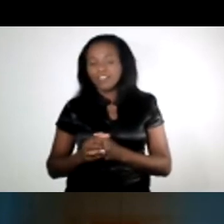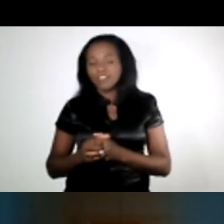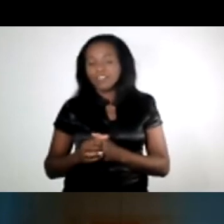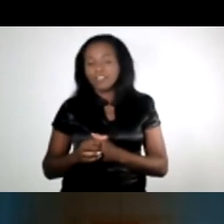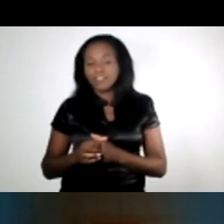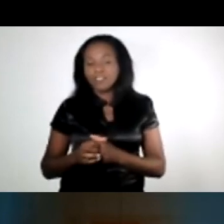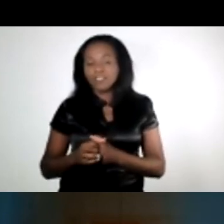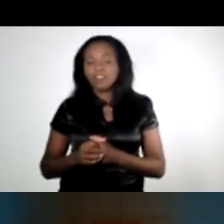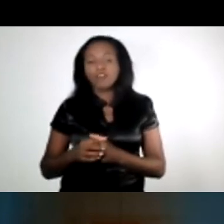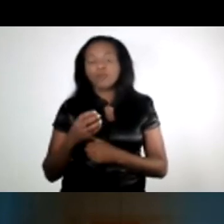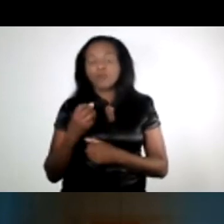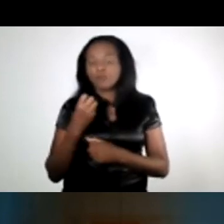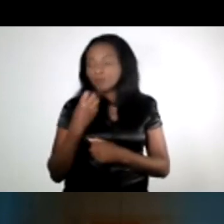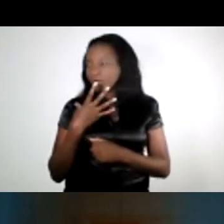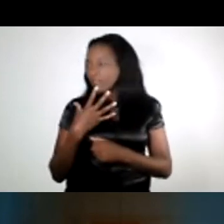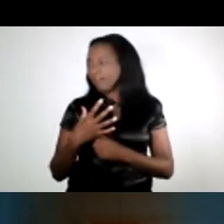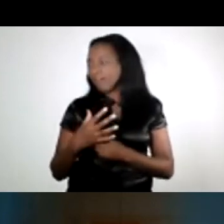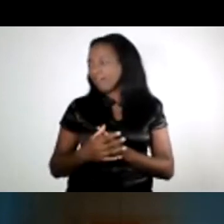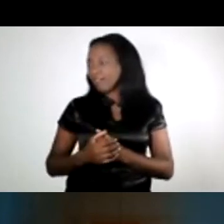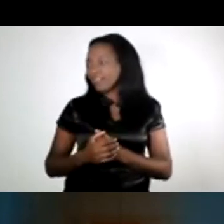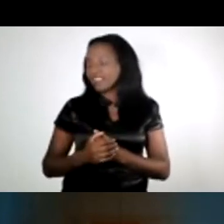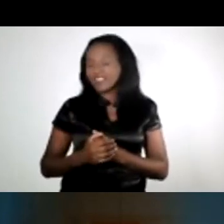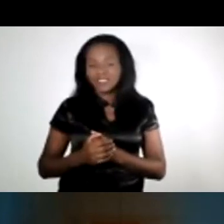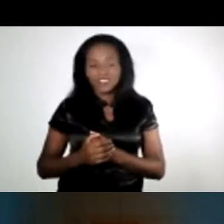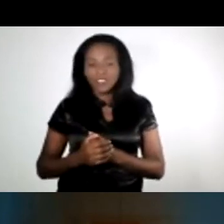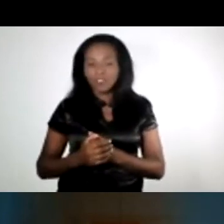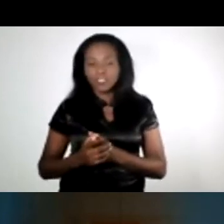Muito bom, gente.